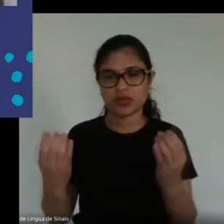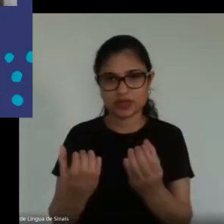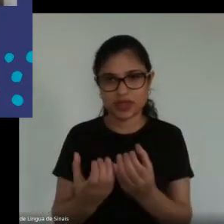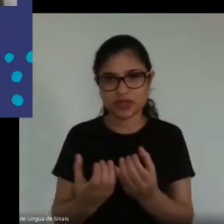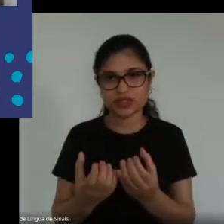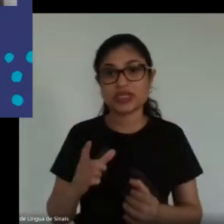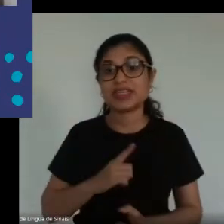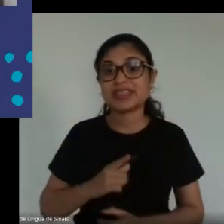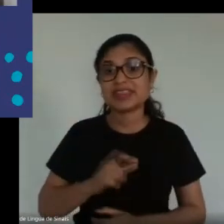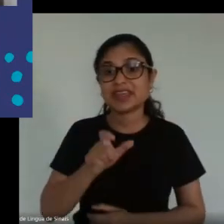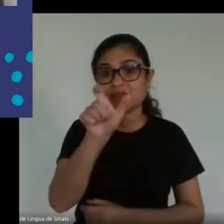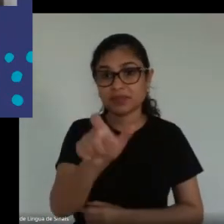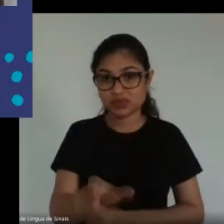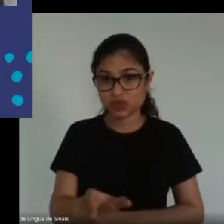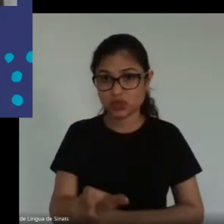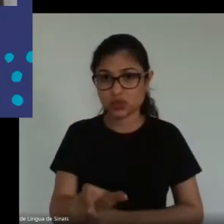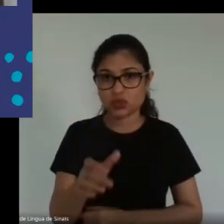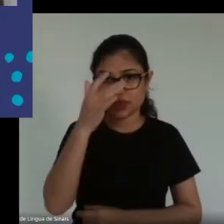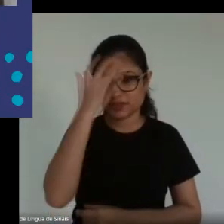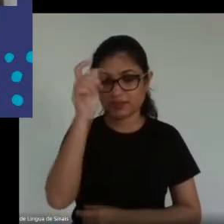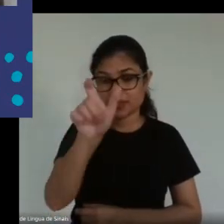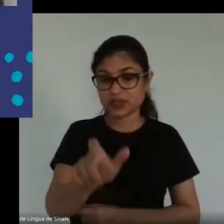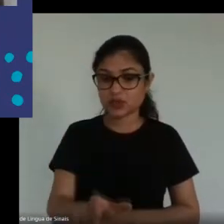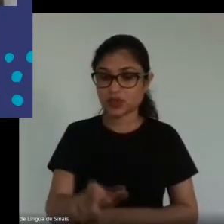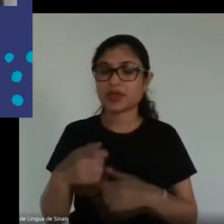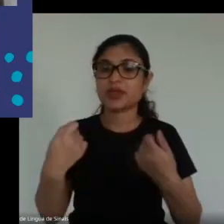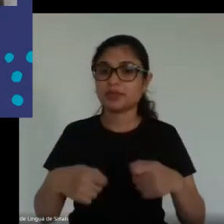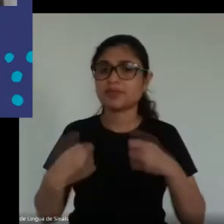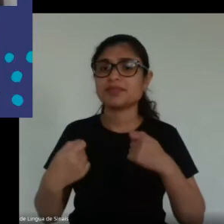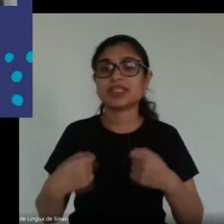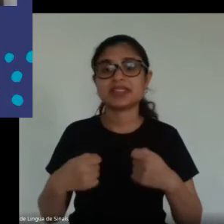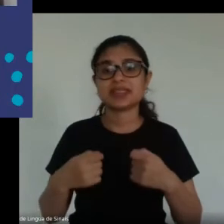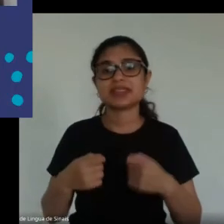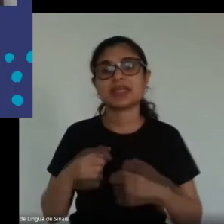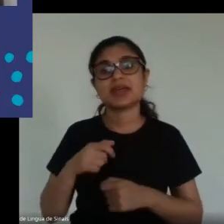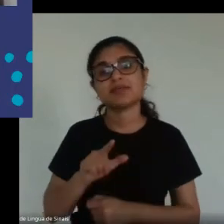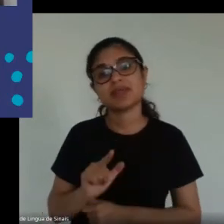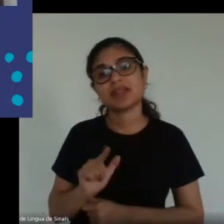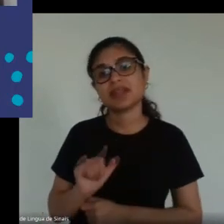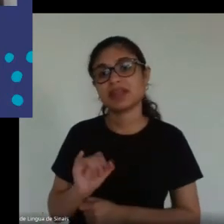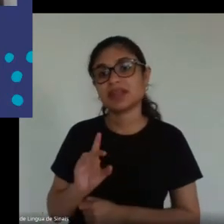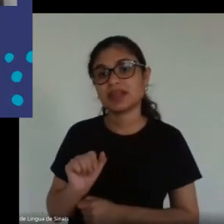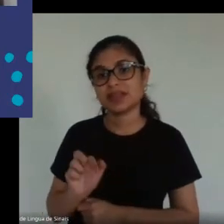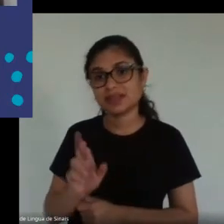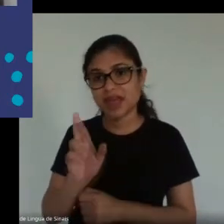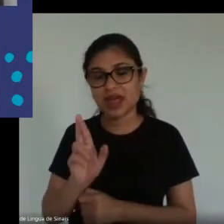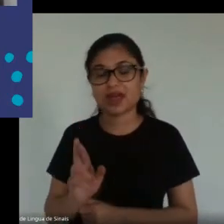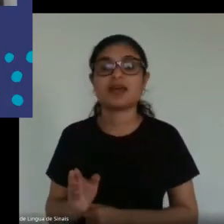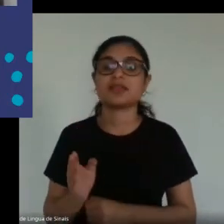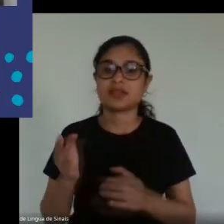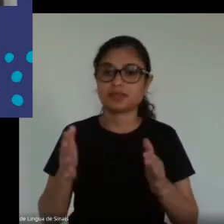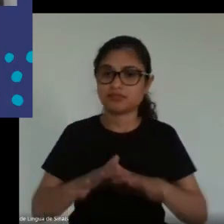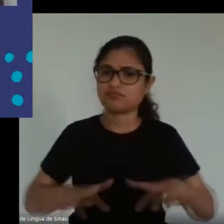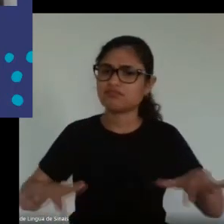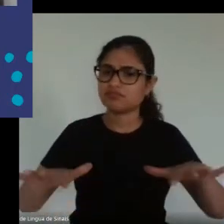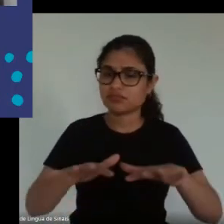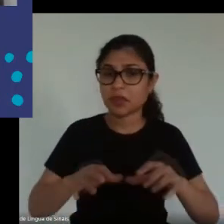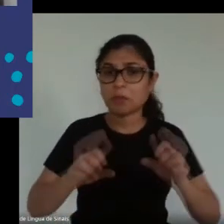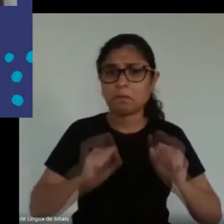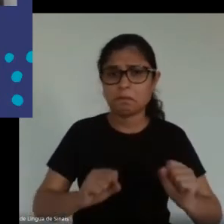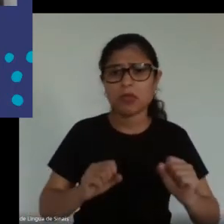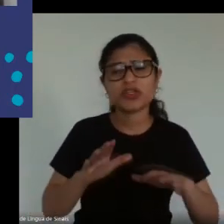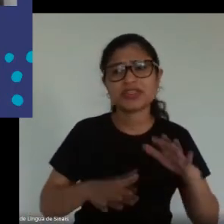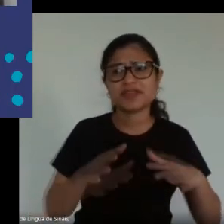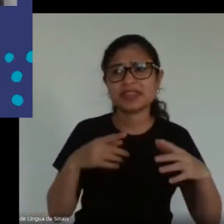e tenho esta pessoa. Ela tem que lidar com isso. Ela pode lidar impulsivamente se descabelando, ou ela pode